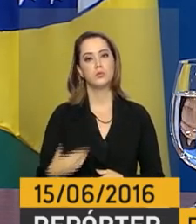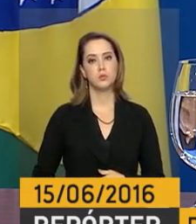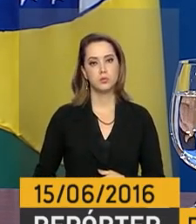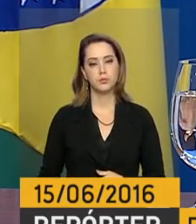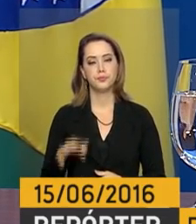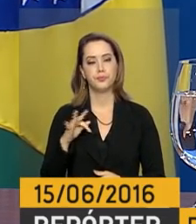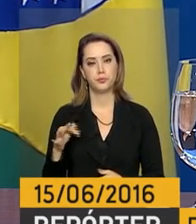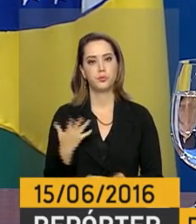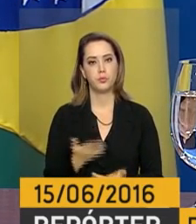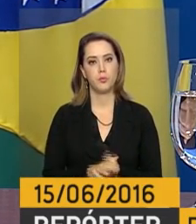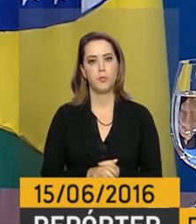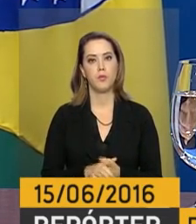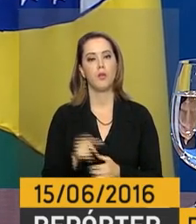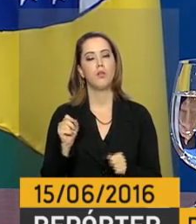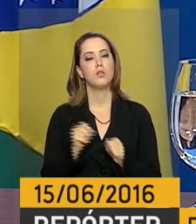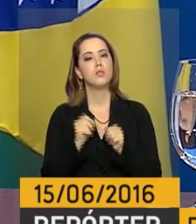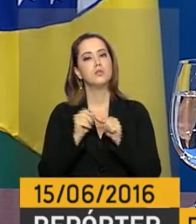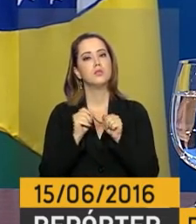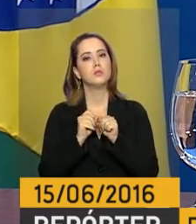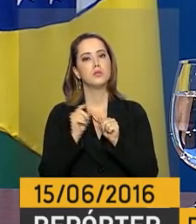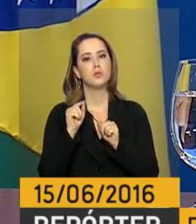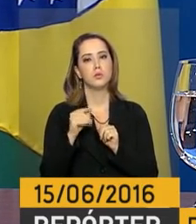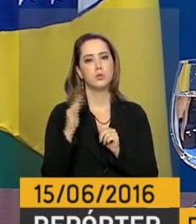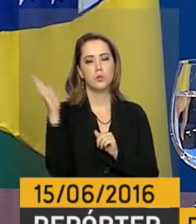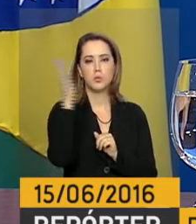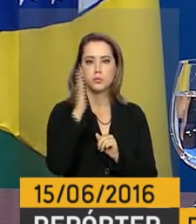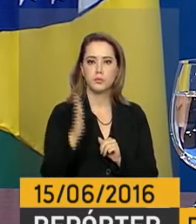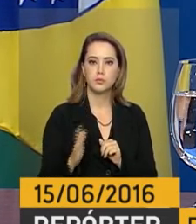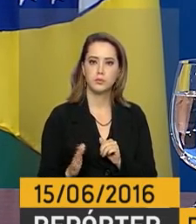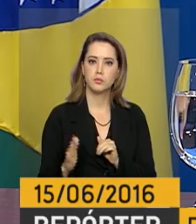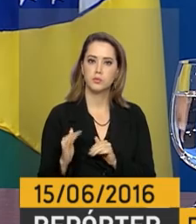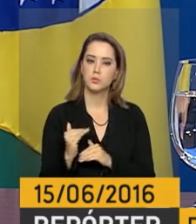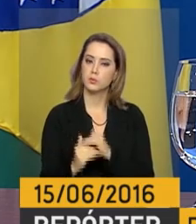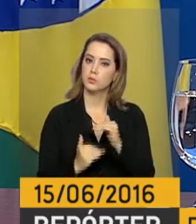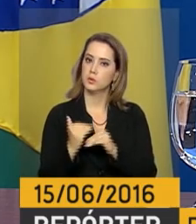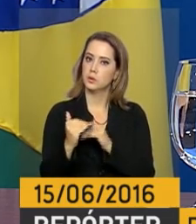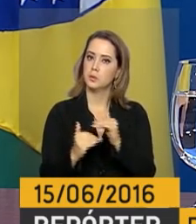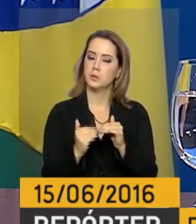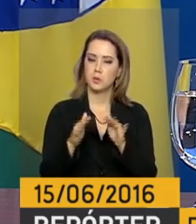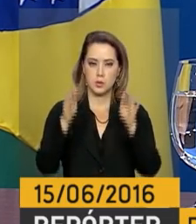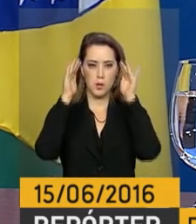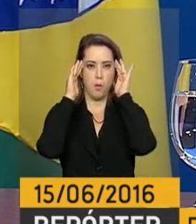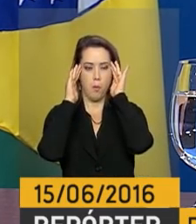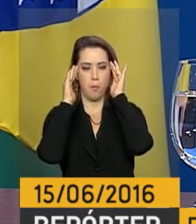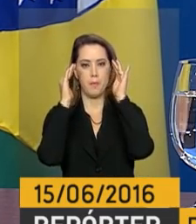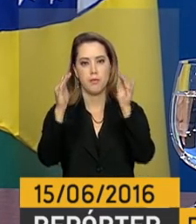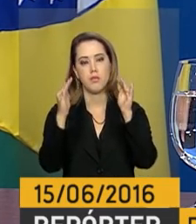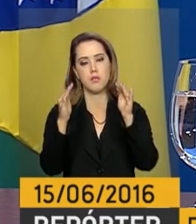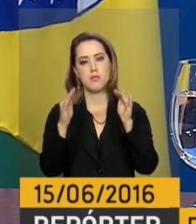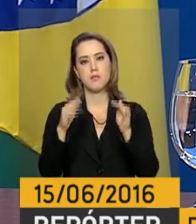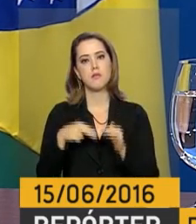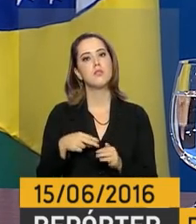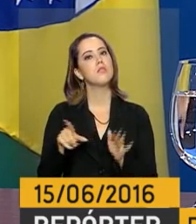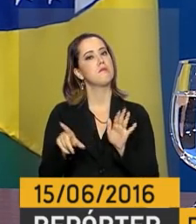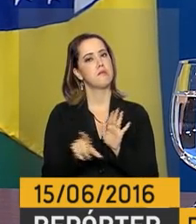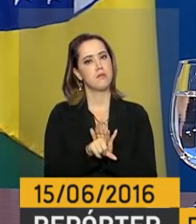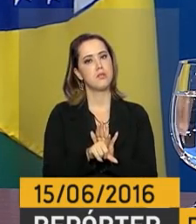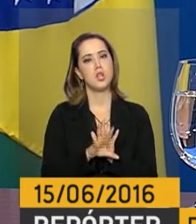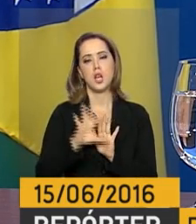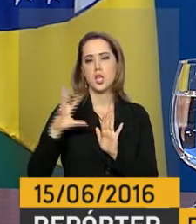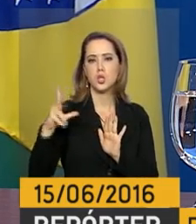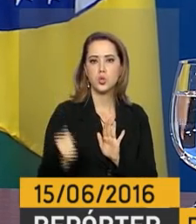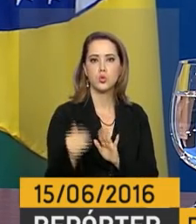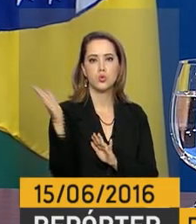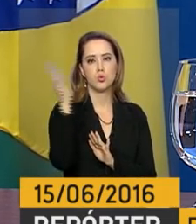novo, fazendo com que o Brasil passe a obedecer aquela norma básica de todos os